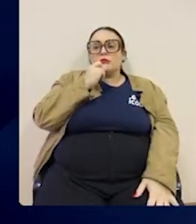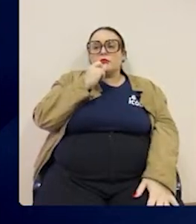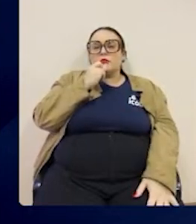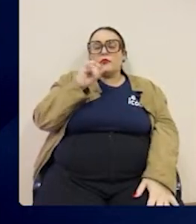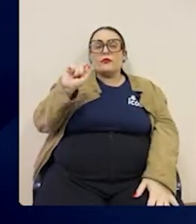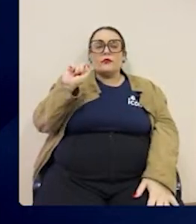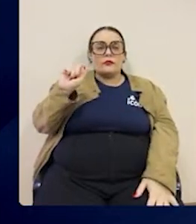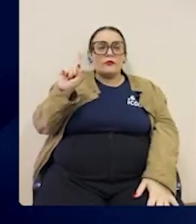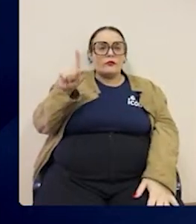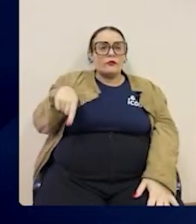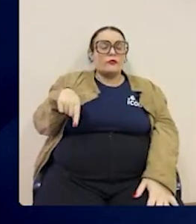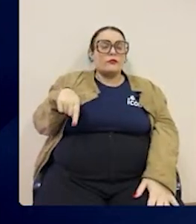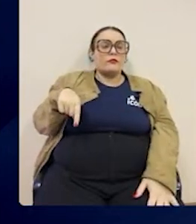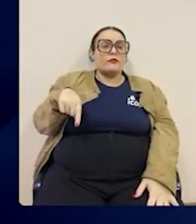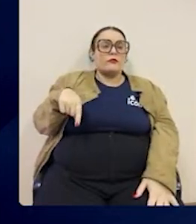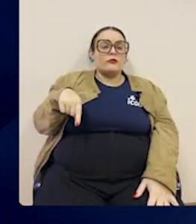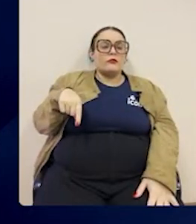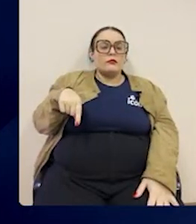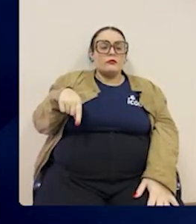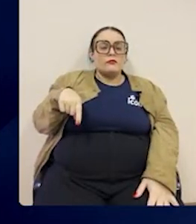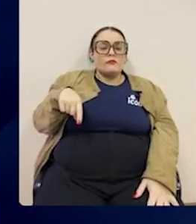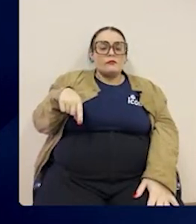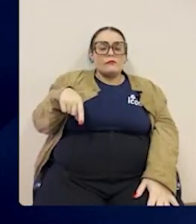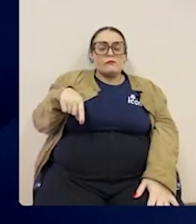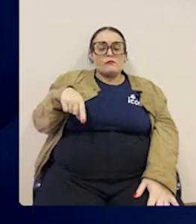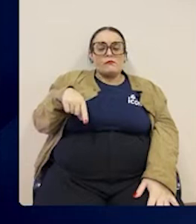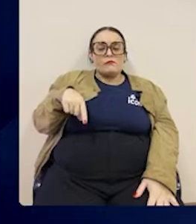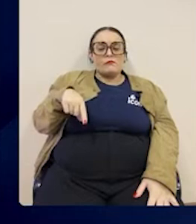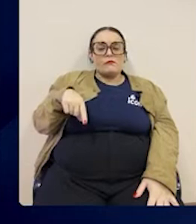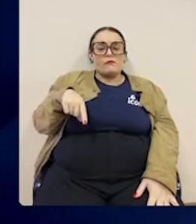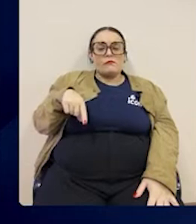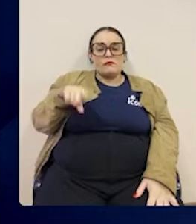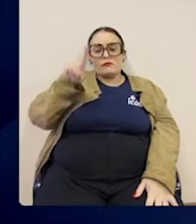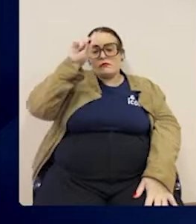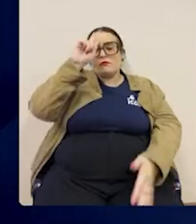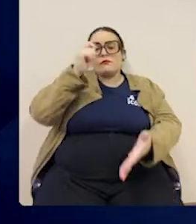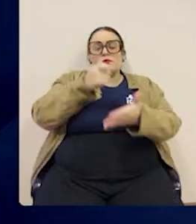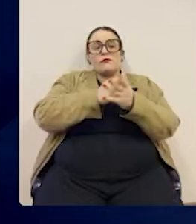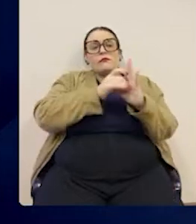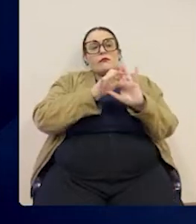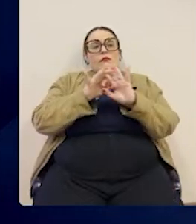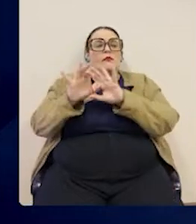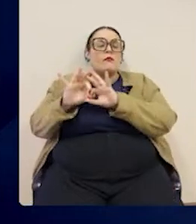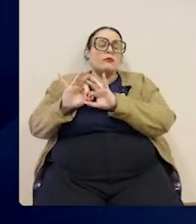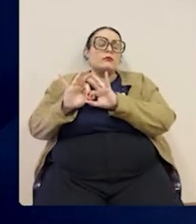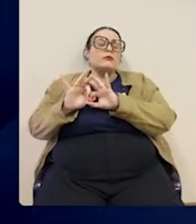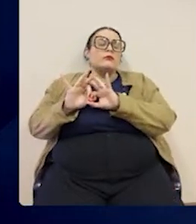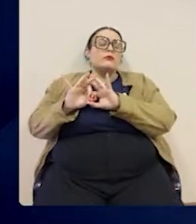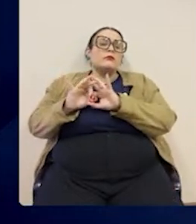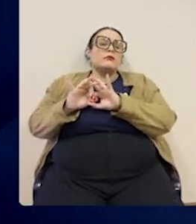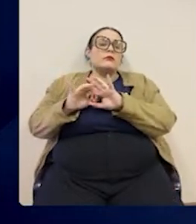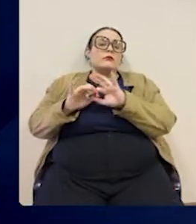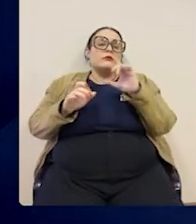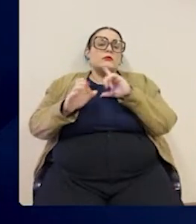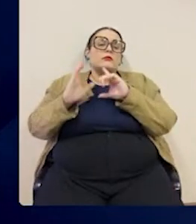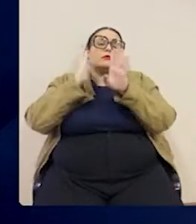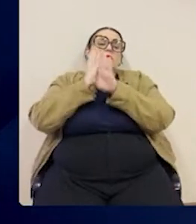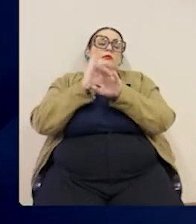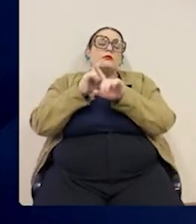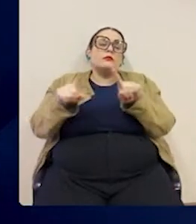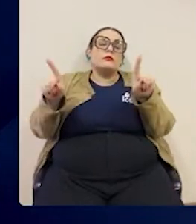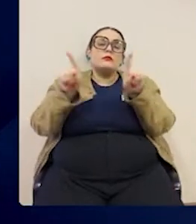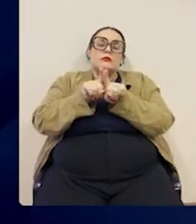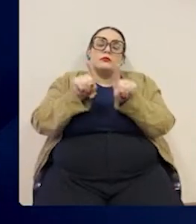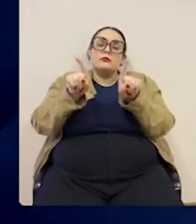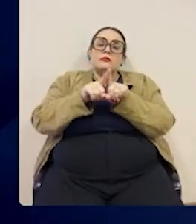né, uma tomada de decisão ali dentro do contexto do serviço público pautado na evidência, mas também o